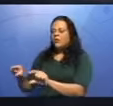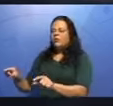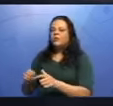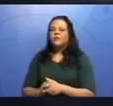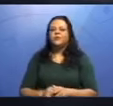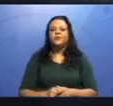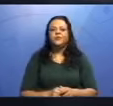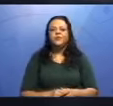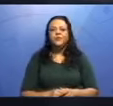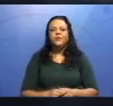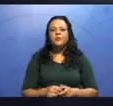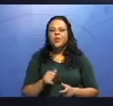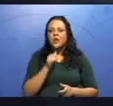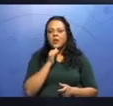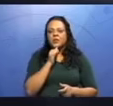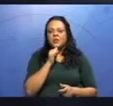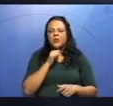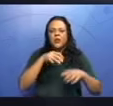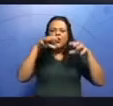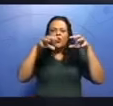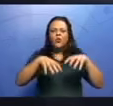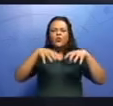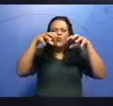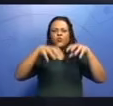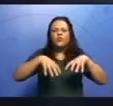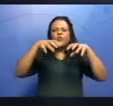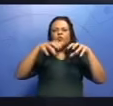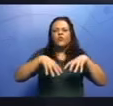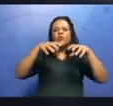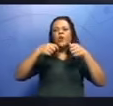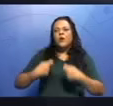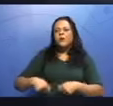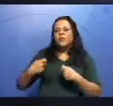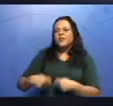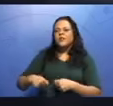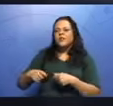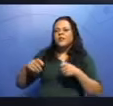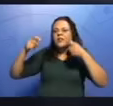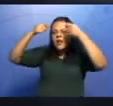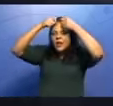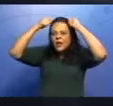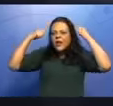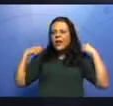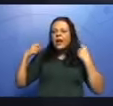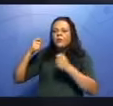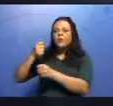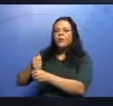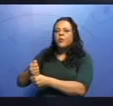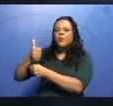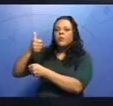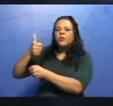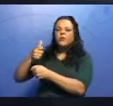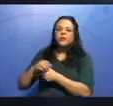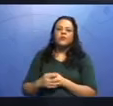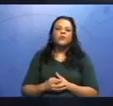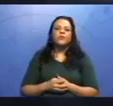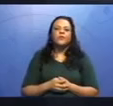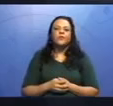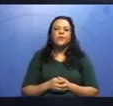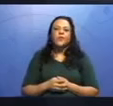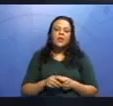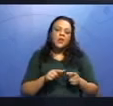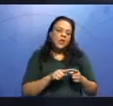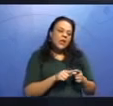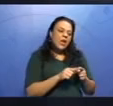chuvoso. Carregue, pois, capa e guarda-chuva. A porta está trancada. Não espere, pois que ela se